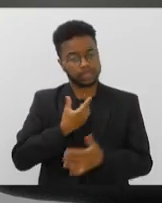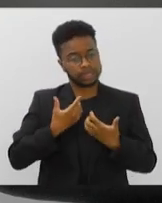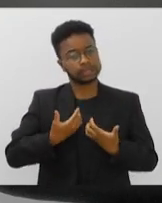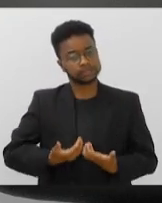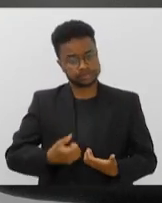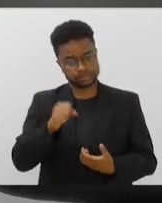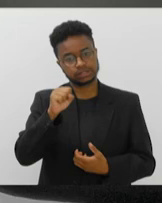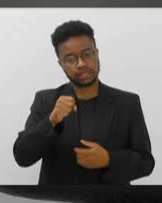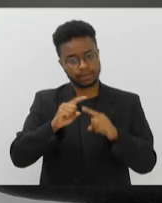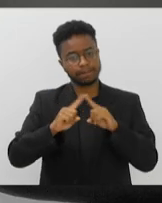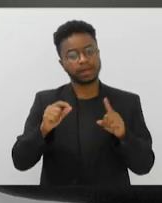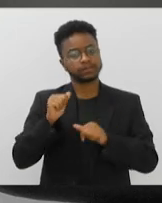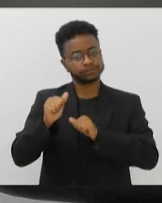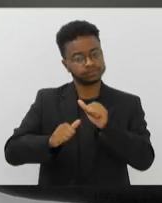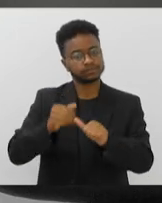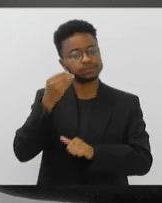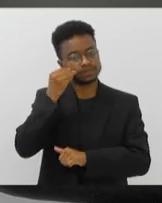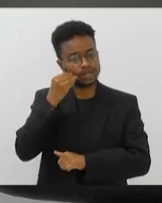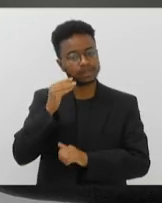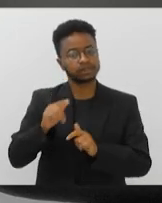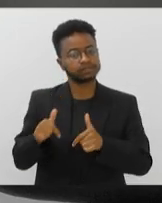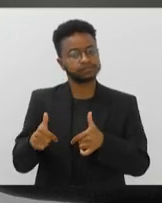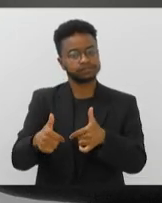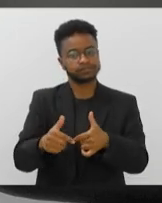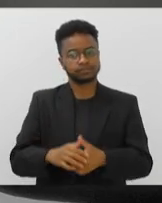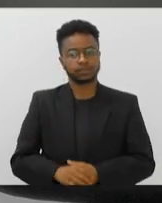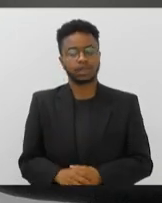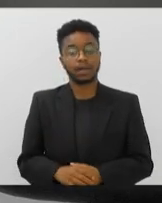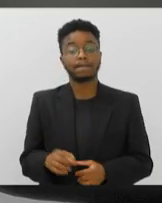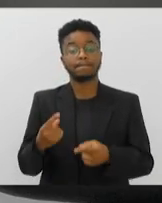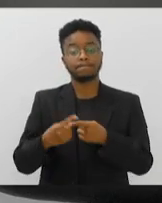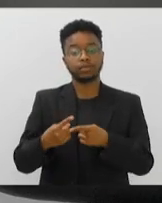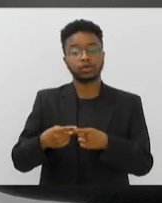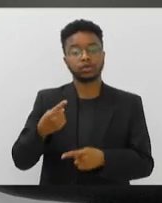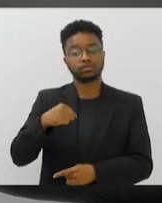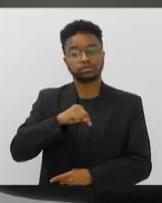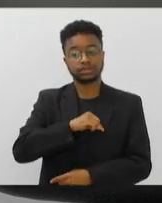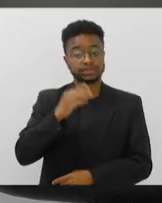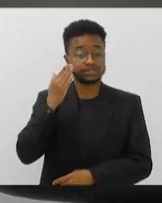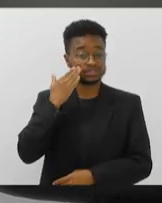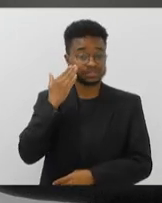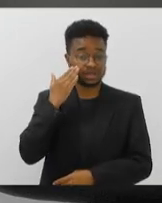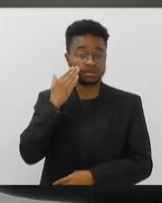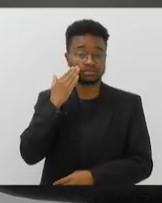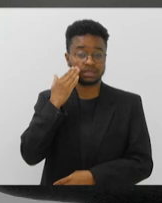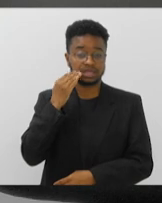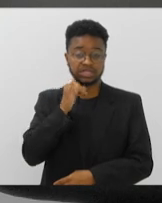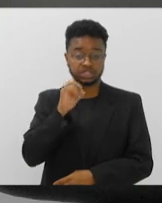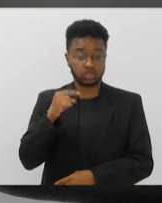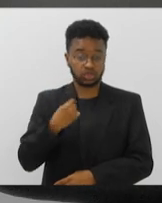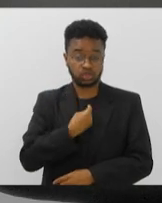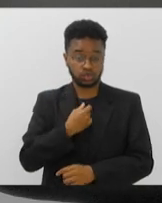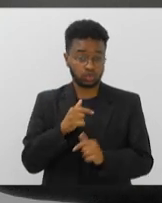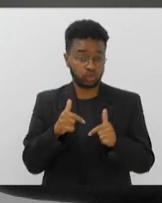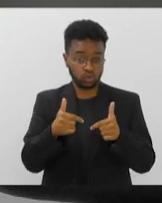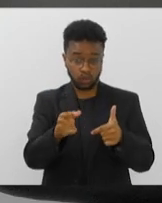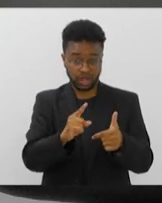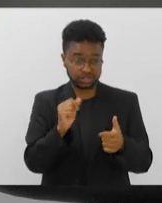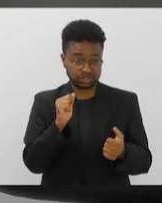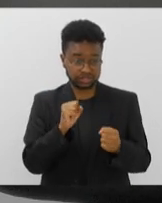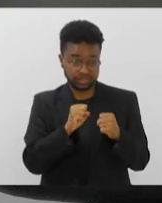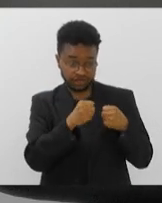alma a gente se renova e se renova porque a gente sabe que no mundo seão se não nós por eles como é que vai